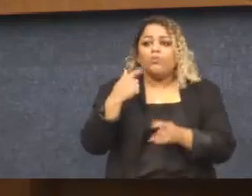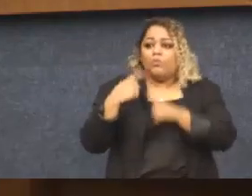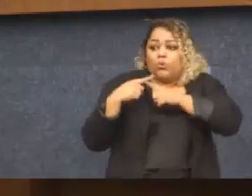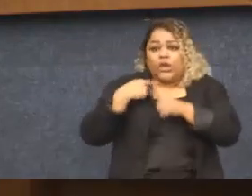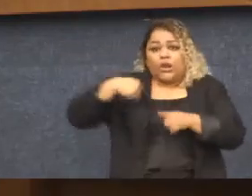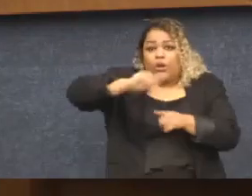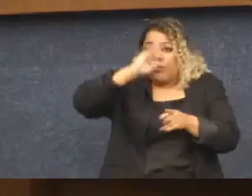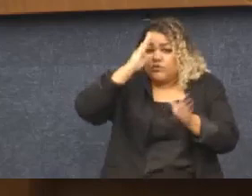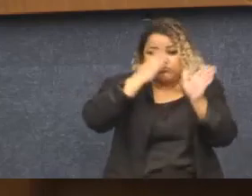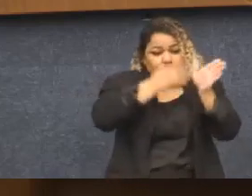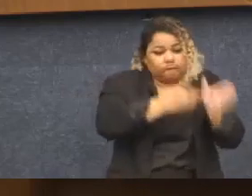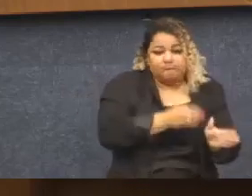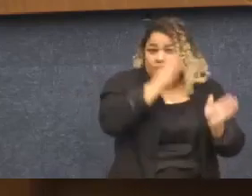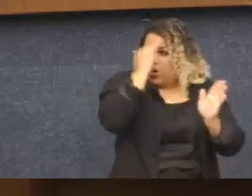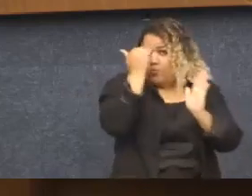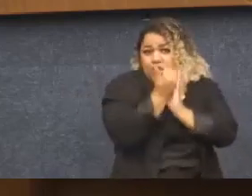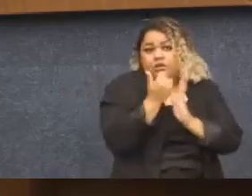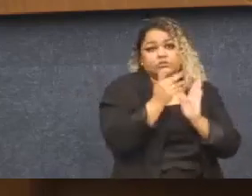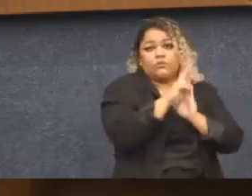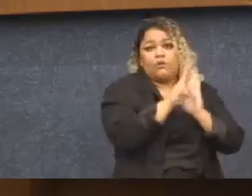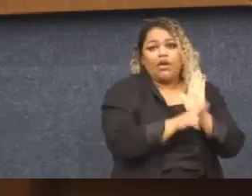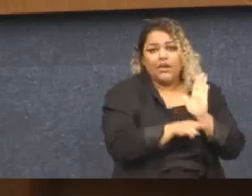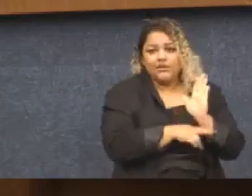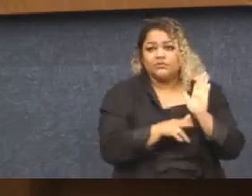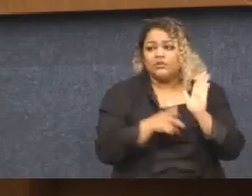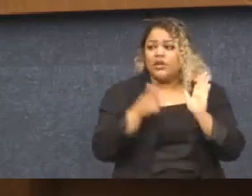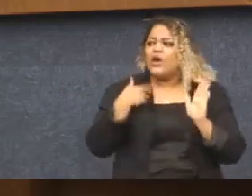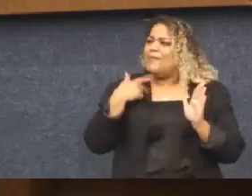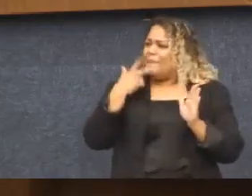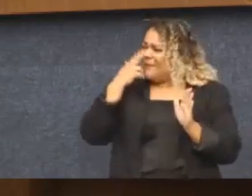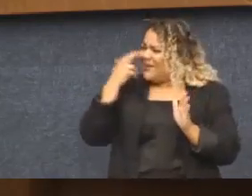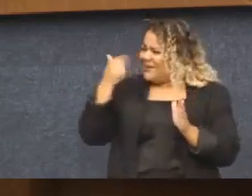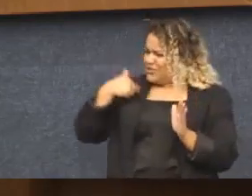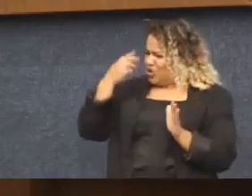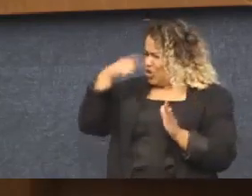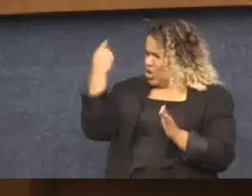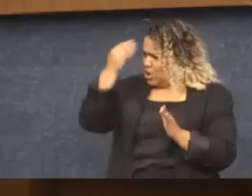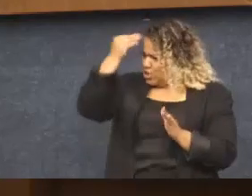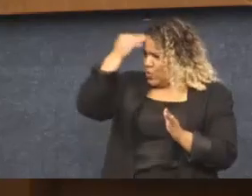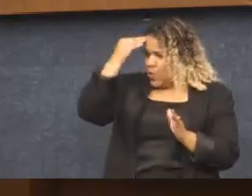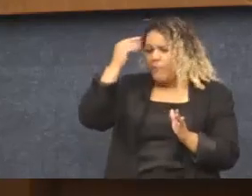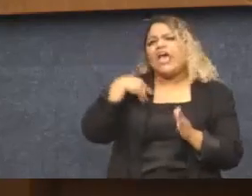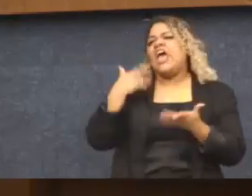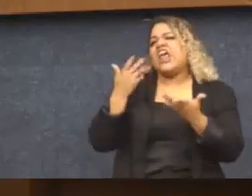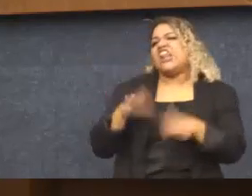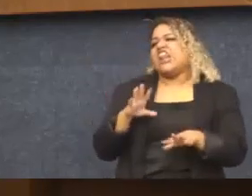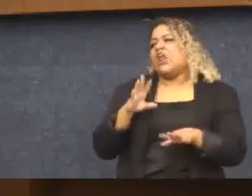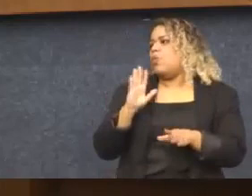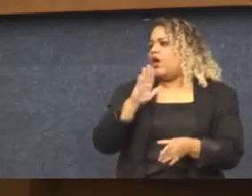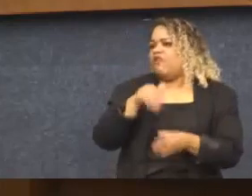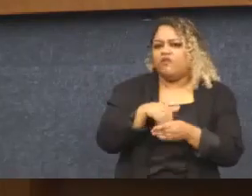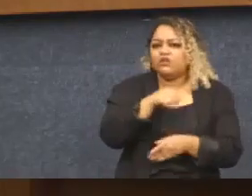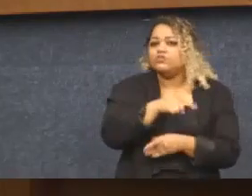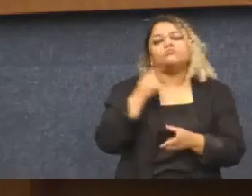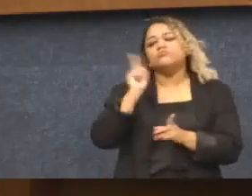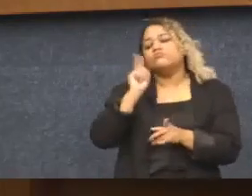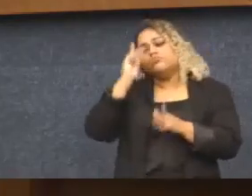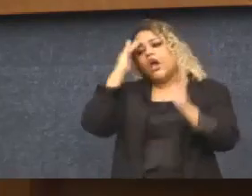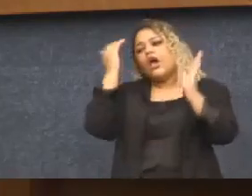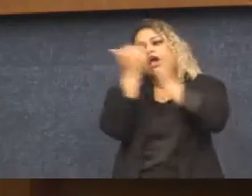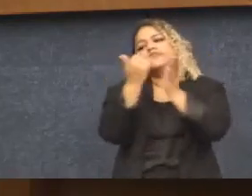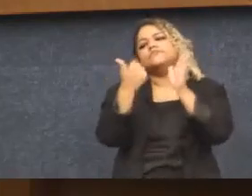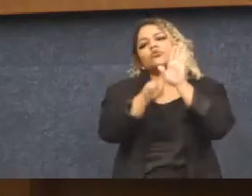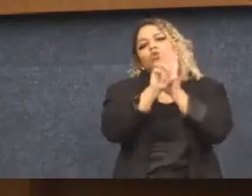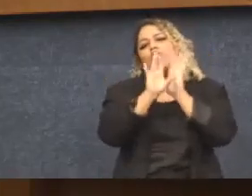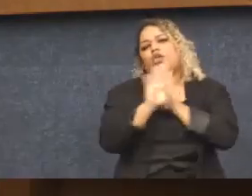os vereadores que impediram o empréstimo na região do Isidoro, sendo que nós queríamos cumprir a lei e fizemos